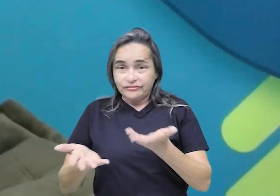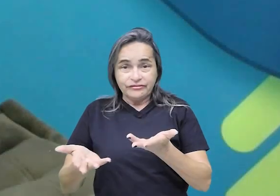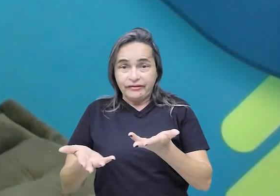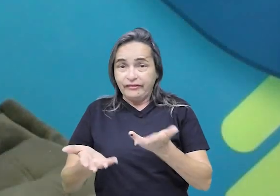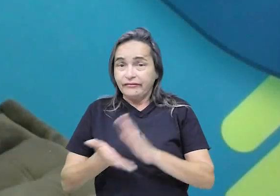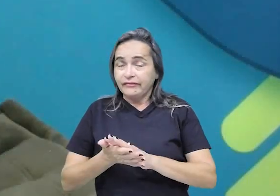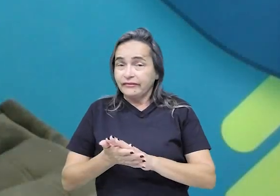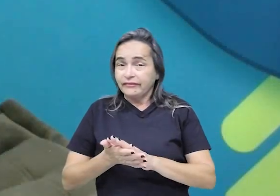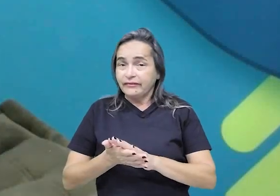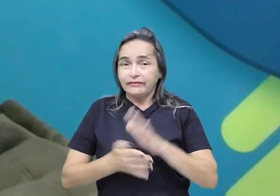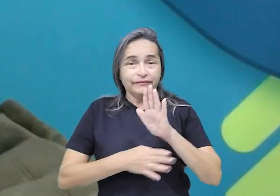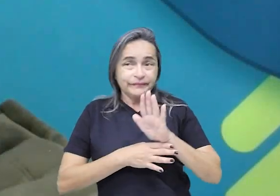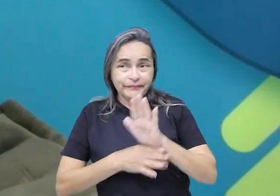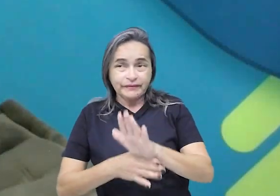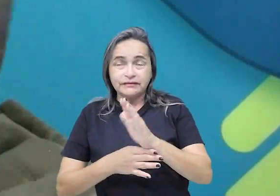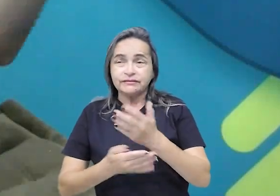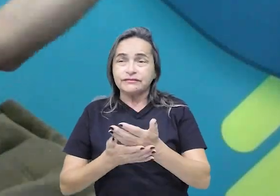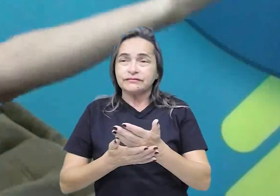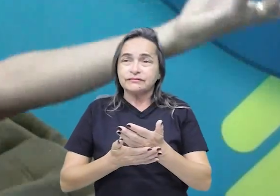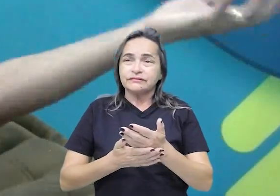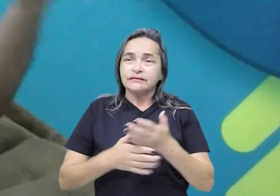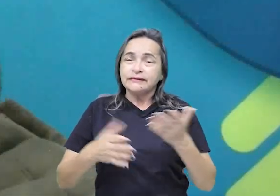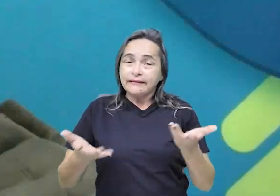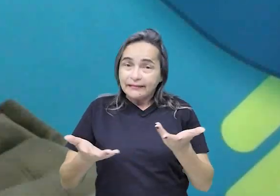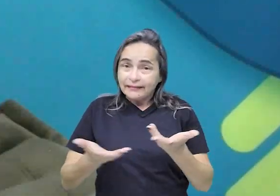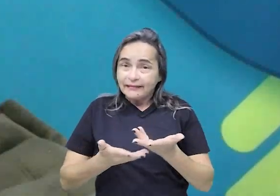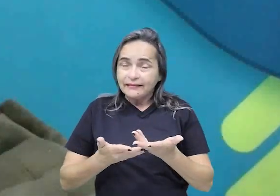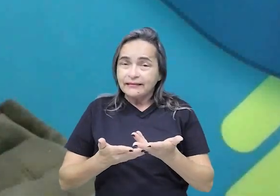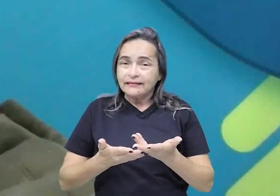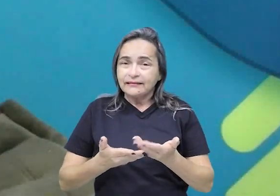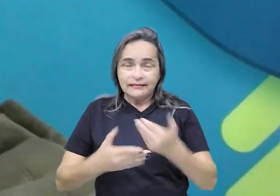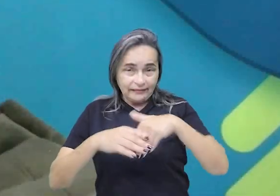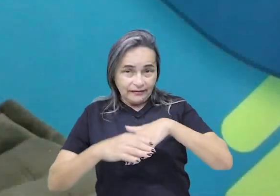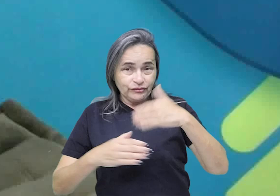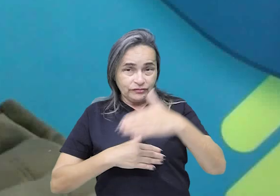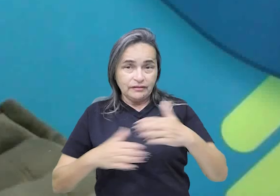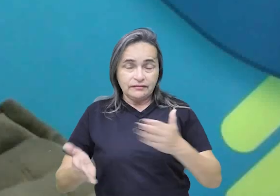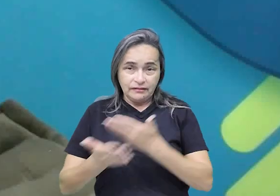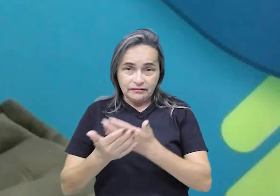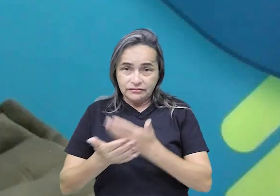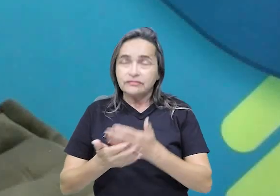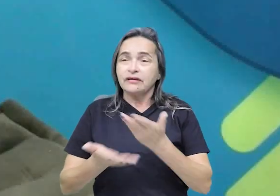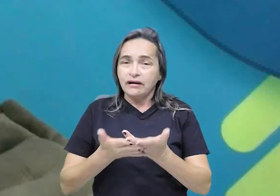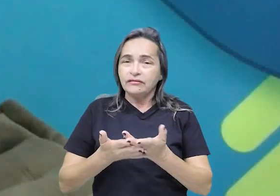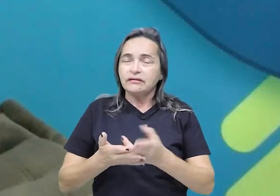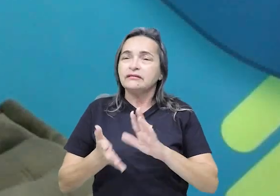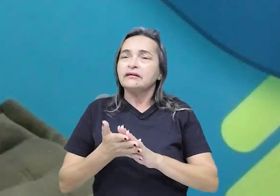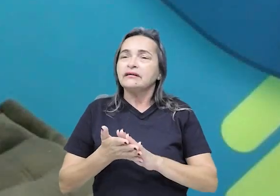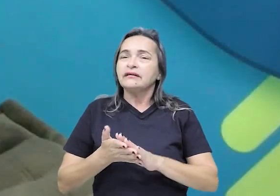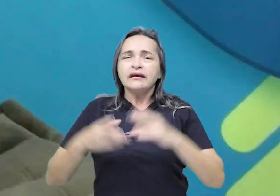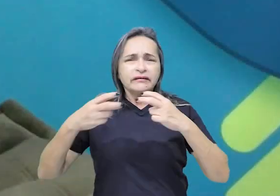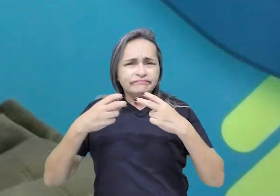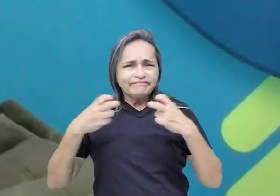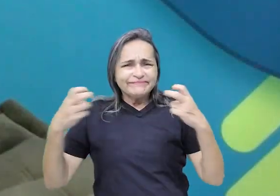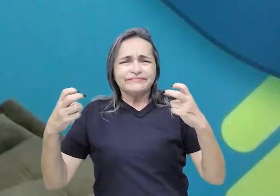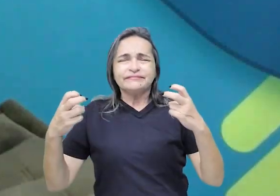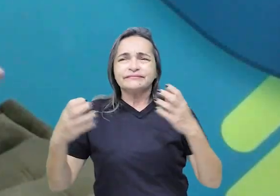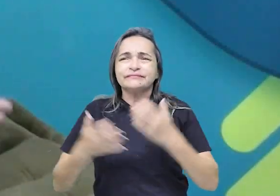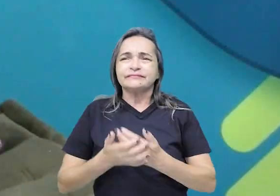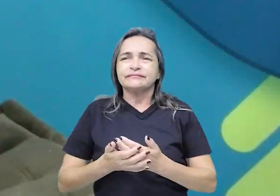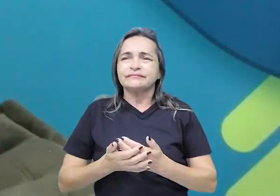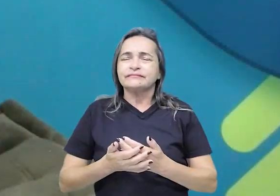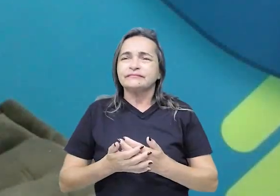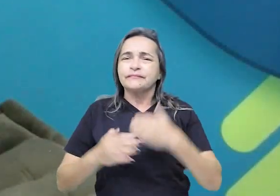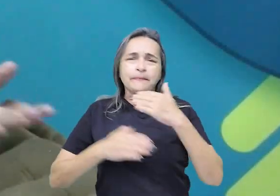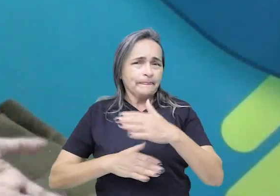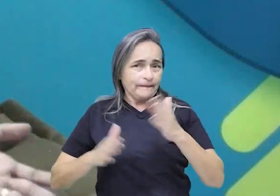envolve vários problemas, não só auditivos, mas o vocal, que é o maior, é o mais representativo. Mas, assim, as salas